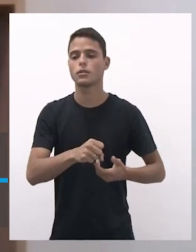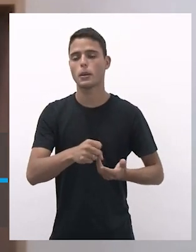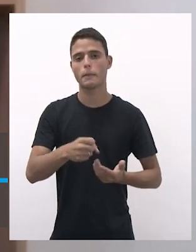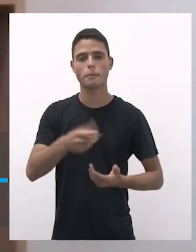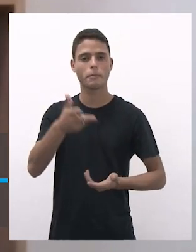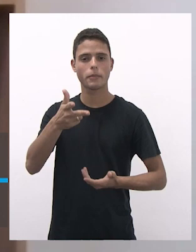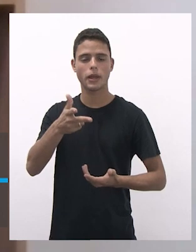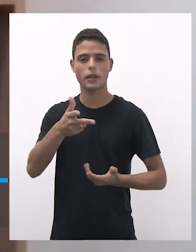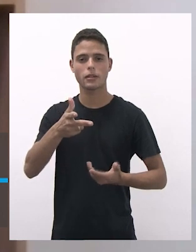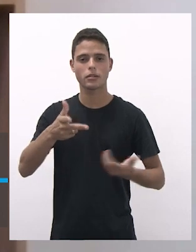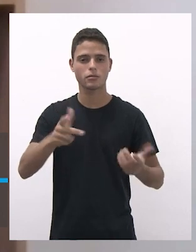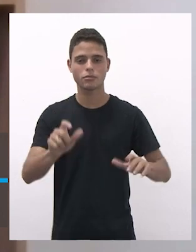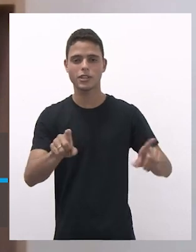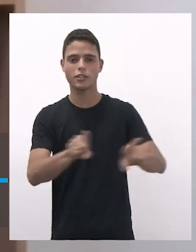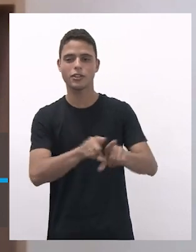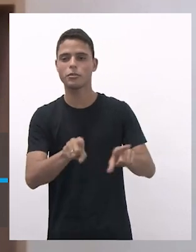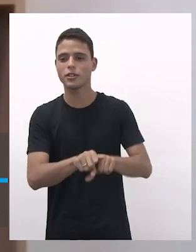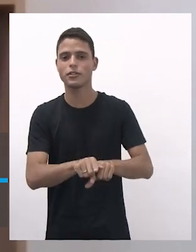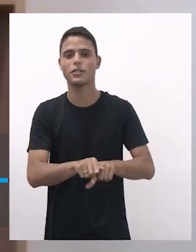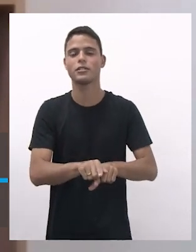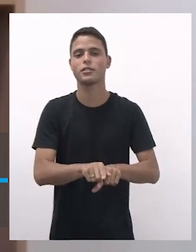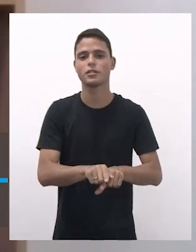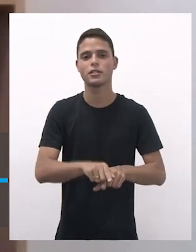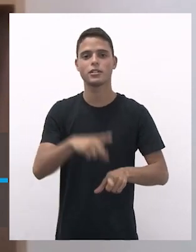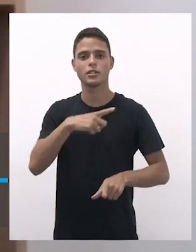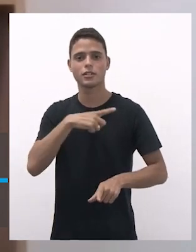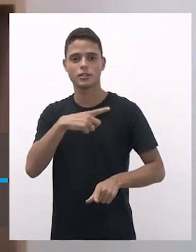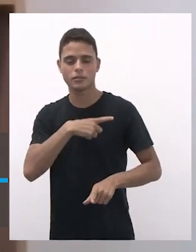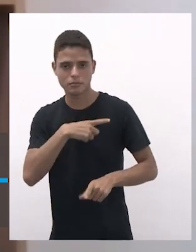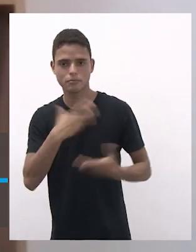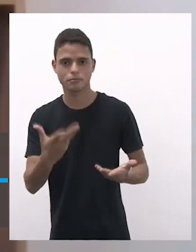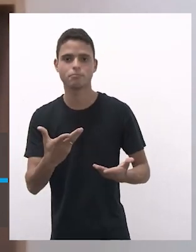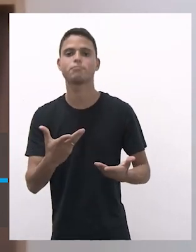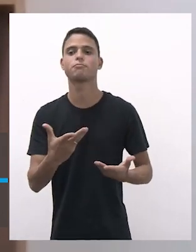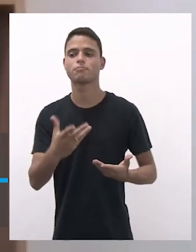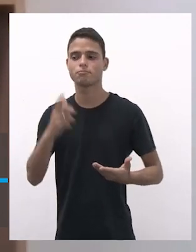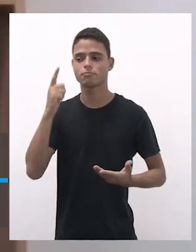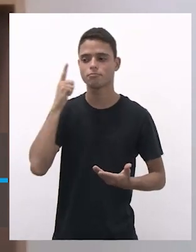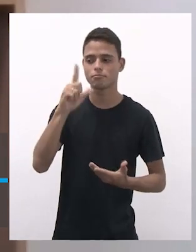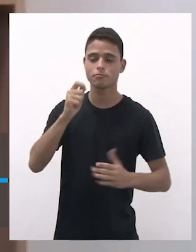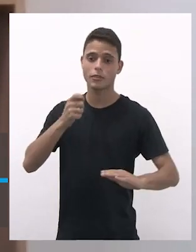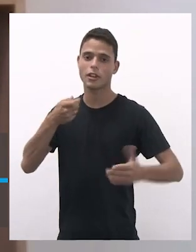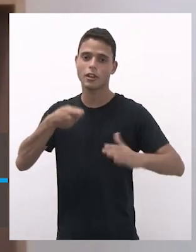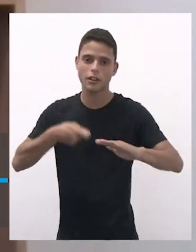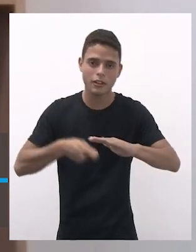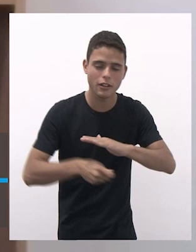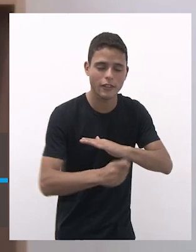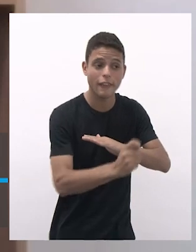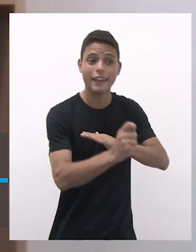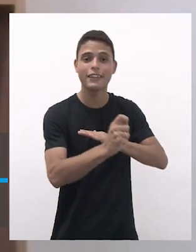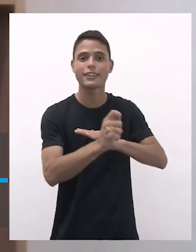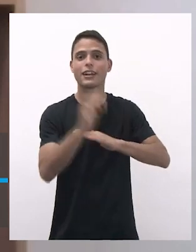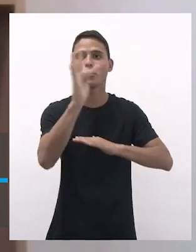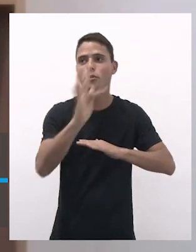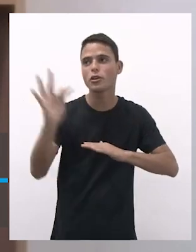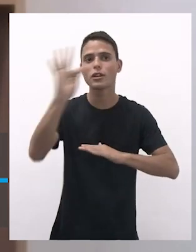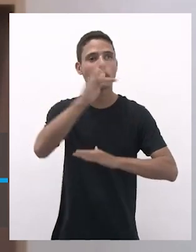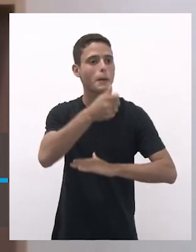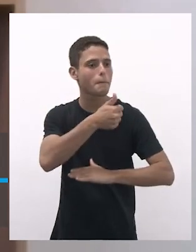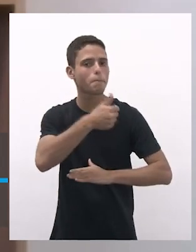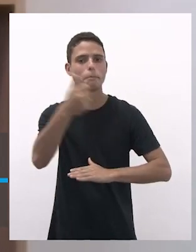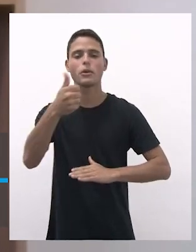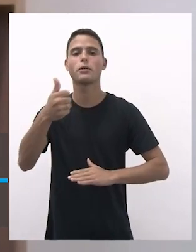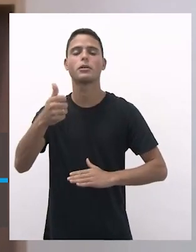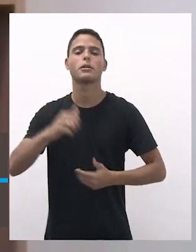alegria em estar, né, numa grande universidade como bolsista. Mas, ao mesmo tempo, eu ficava muito